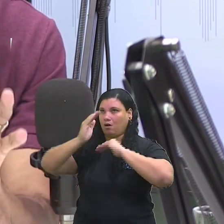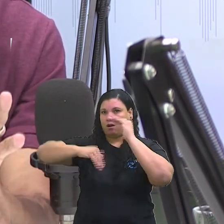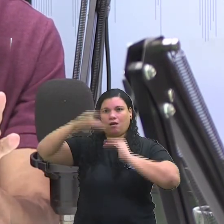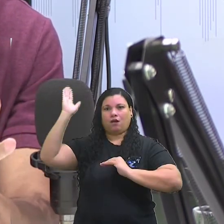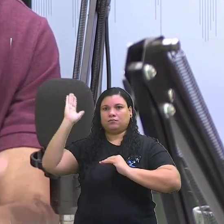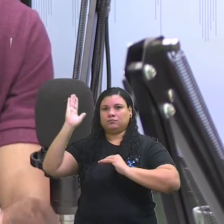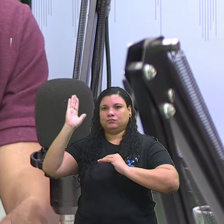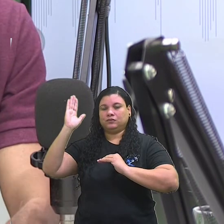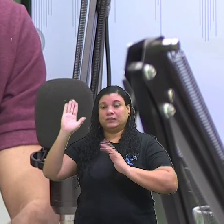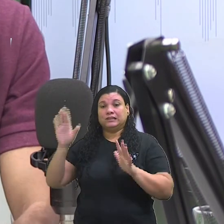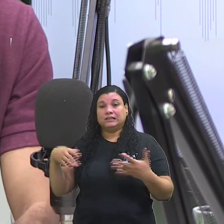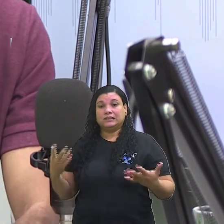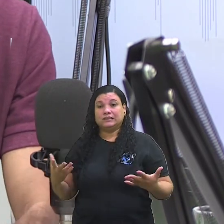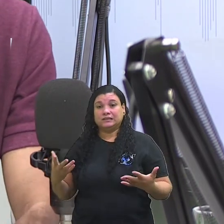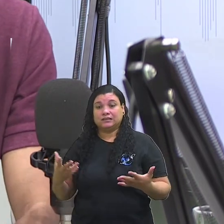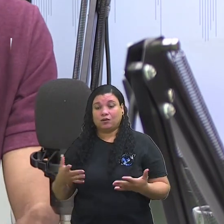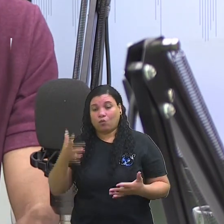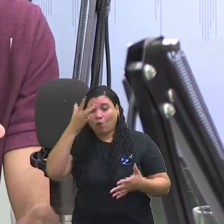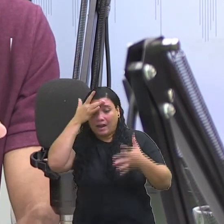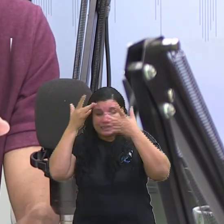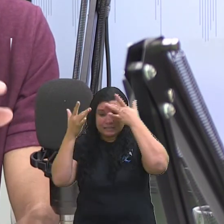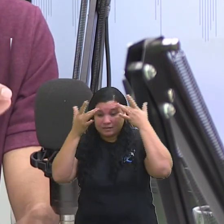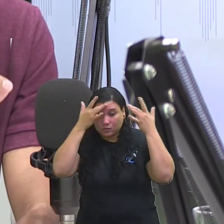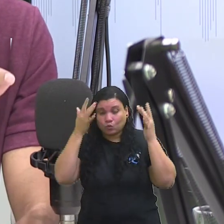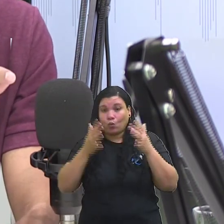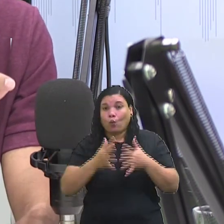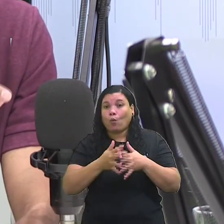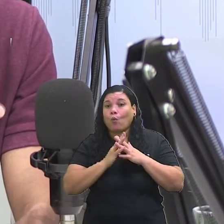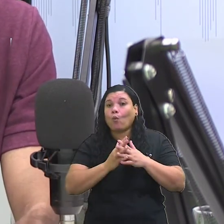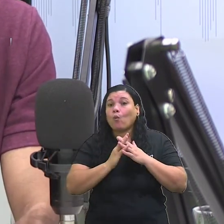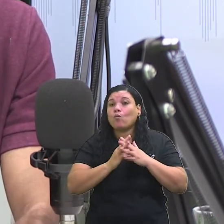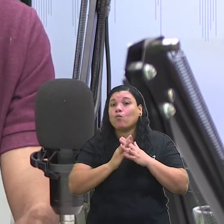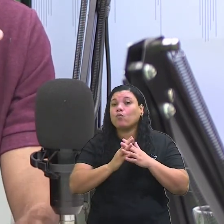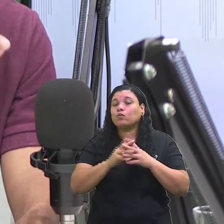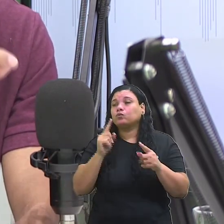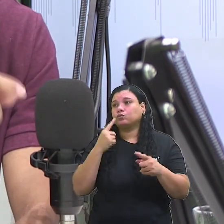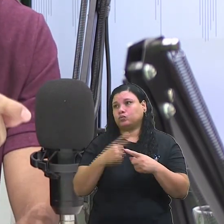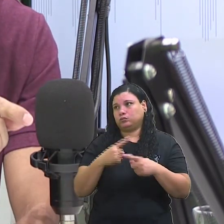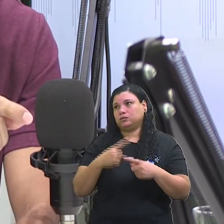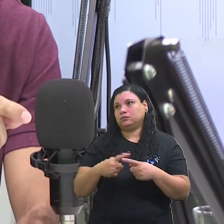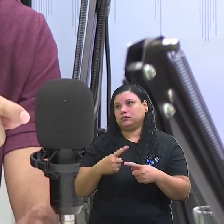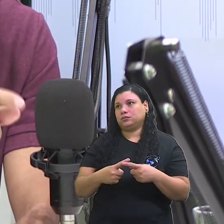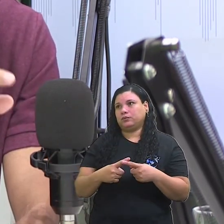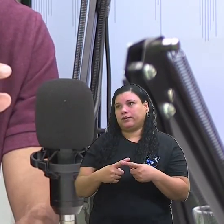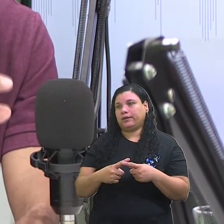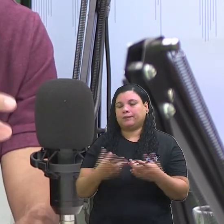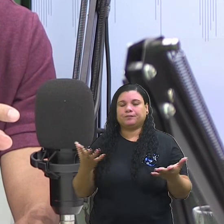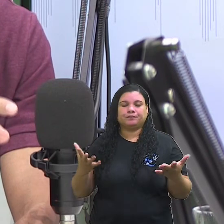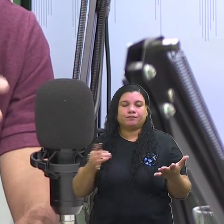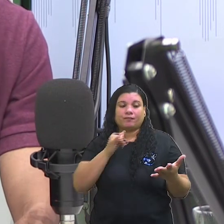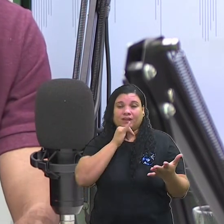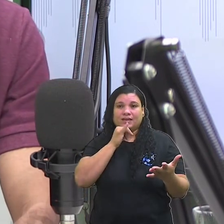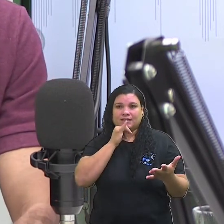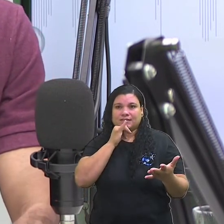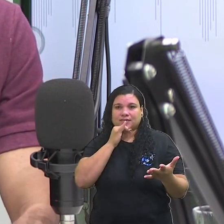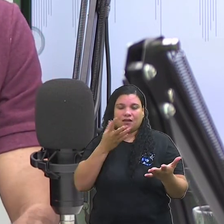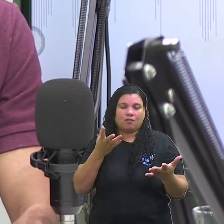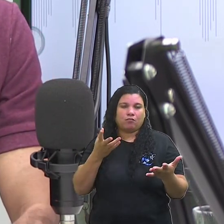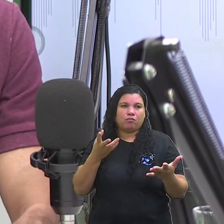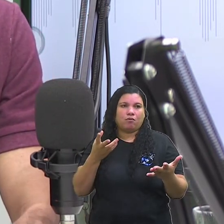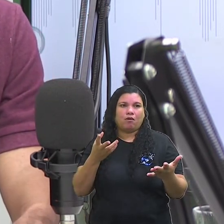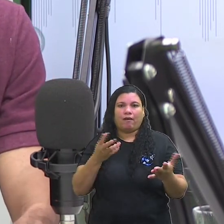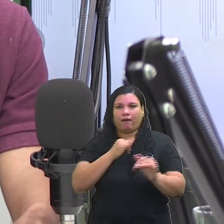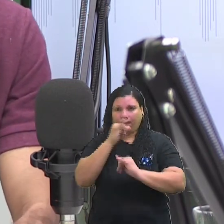costumo dizer o seguinte, que há pessoas que compram aquilo de que não precisam com dinheiro que não